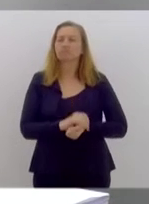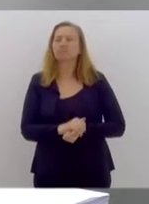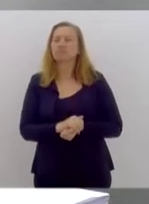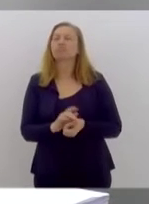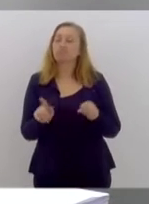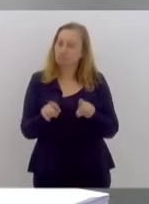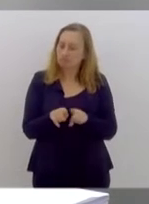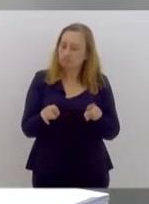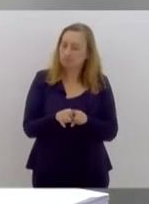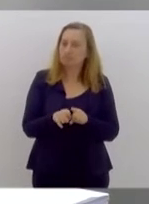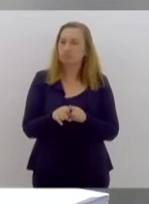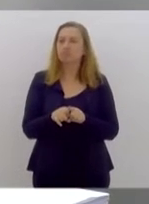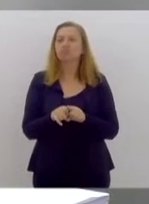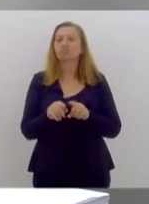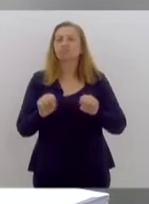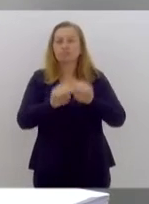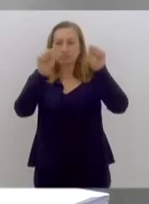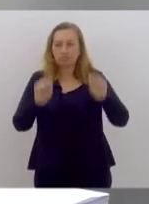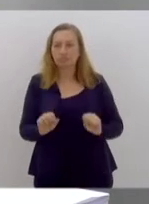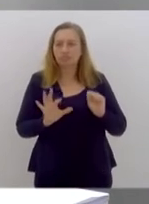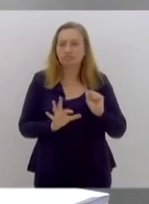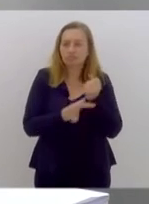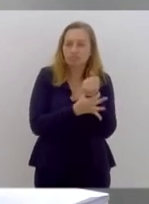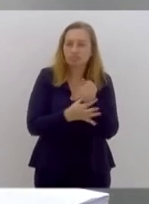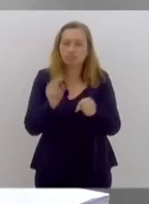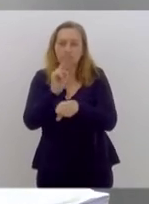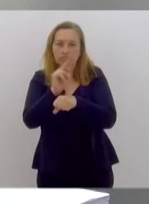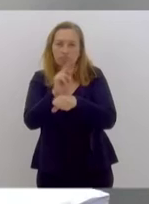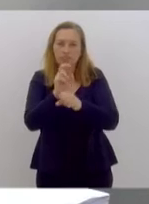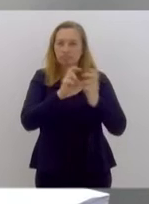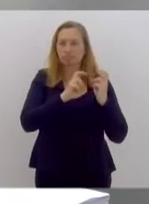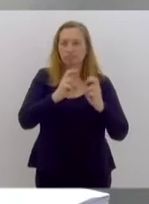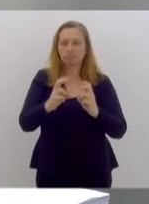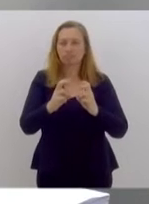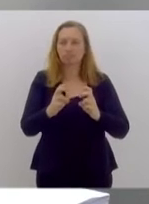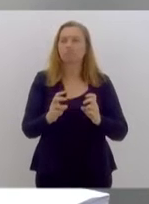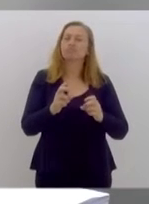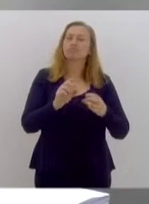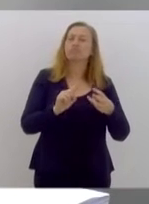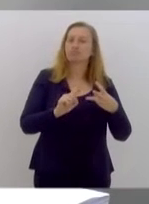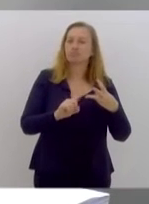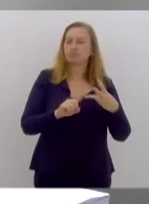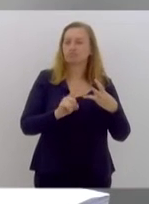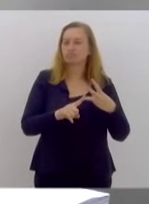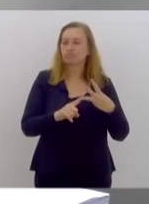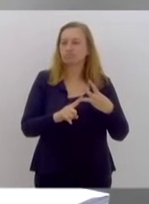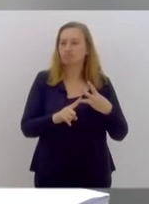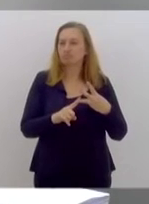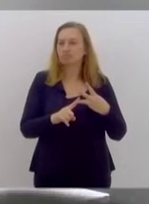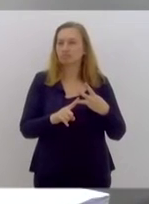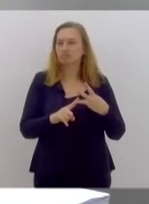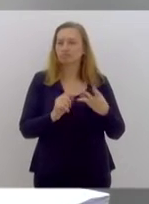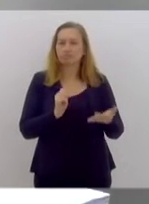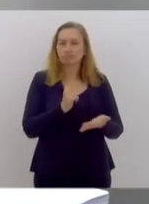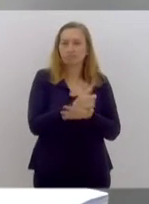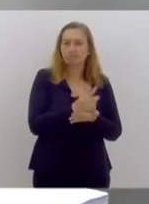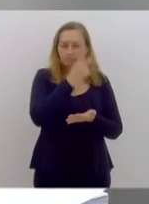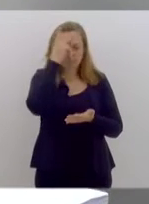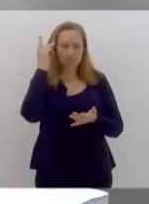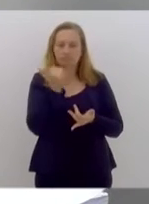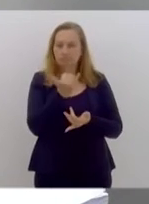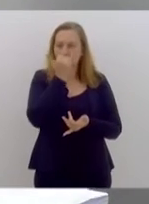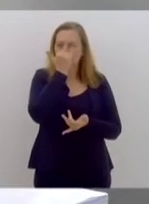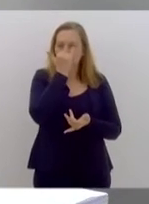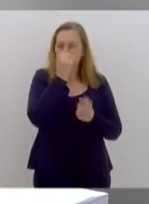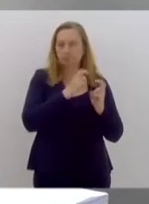sobre o sistema de segurança e monitoramento nos trens e um projeto sobre indenização as vítimas e familiar de vítima de acidente